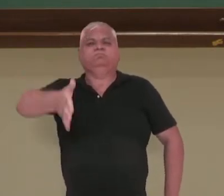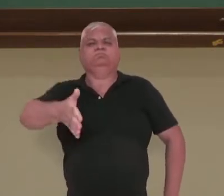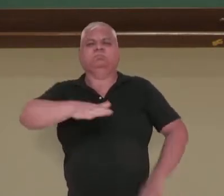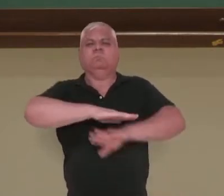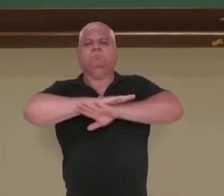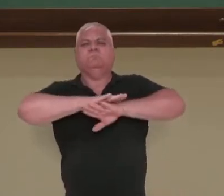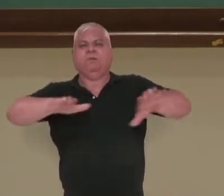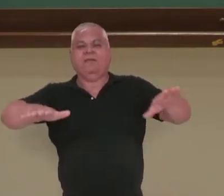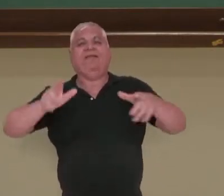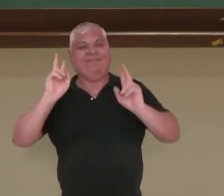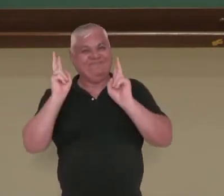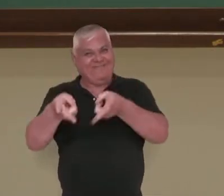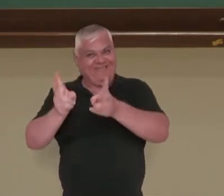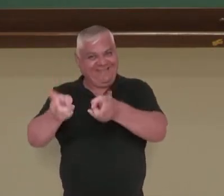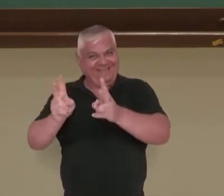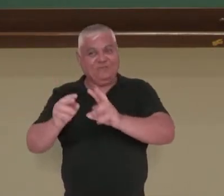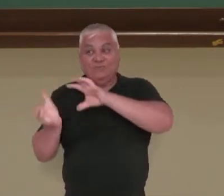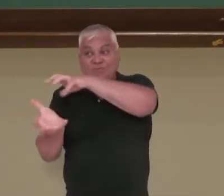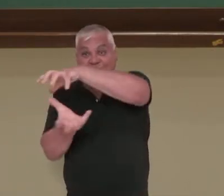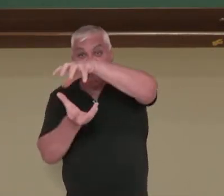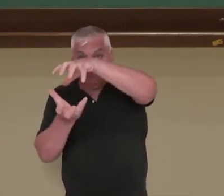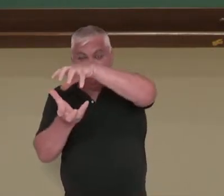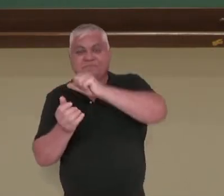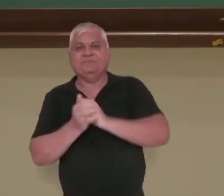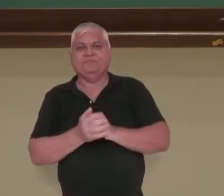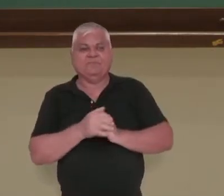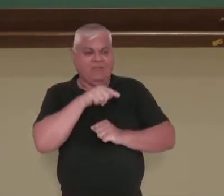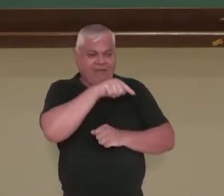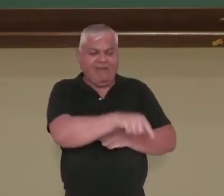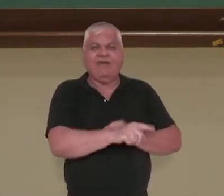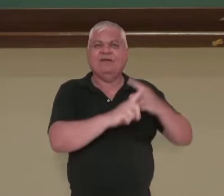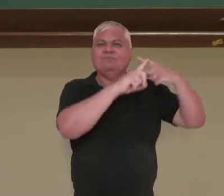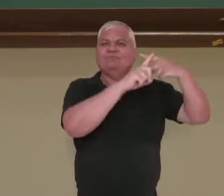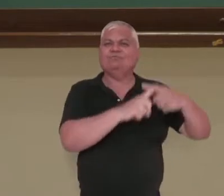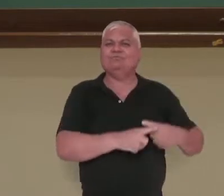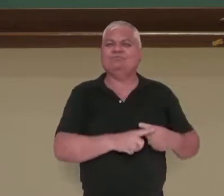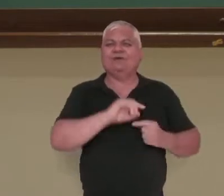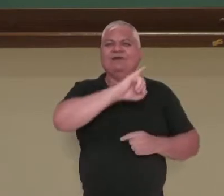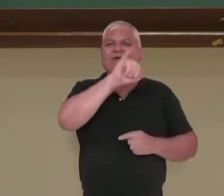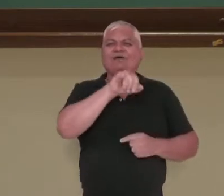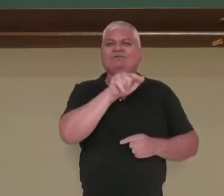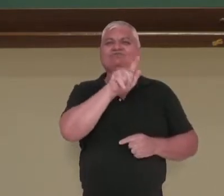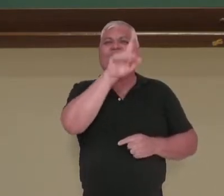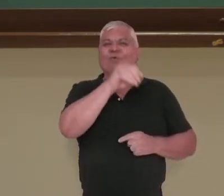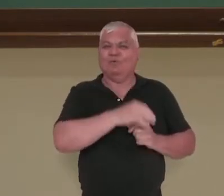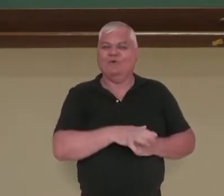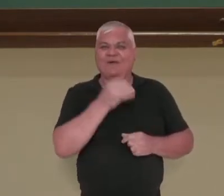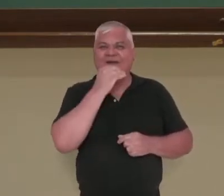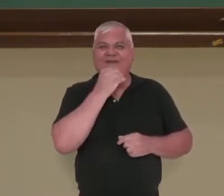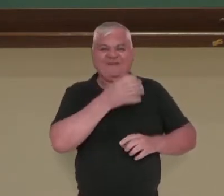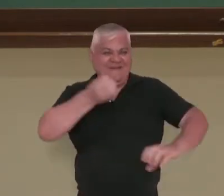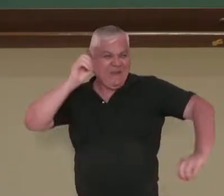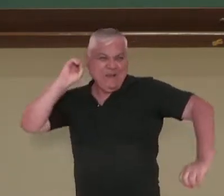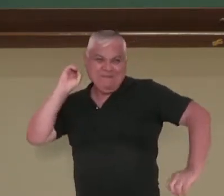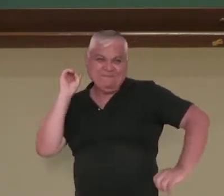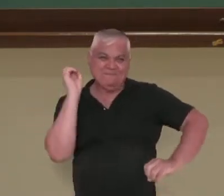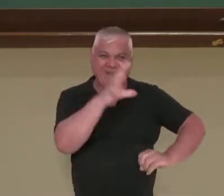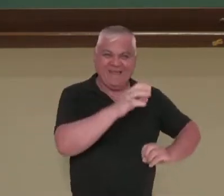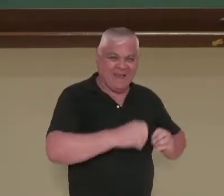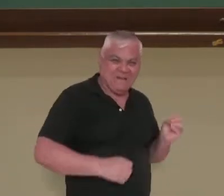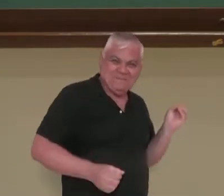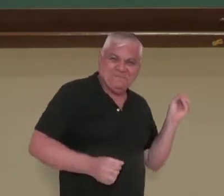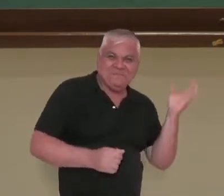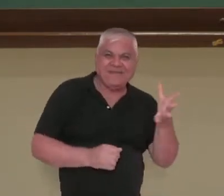regra do impedimento é a mesma. Mas um jogo não. Parem para pensar no caçador, na queimada. Normalmente vocês